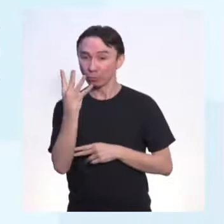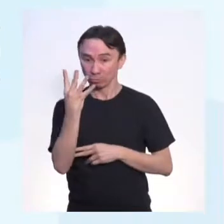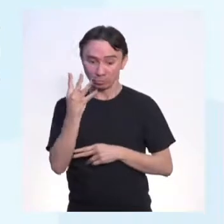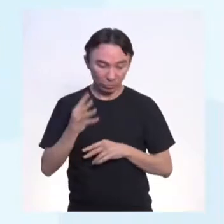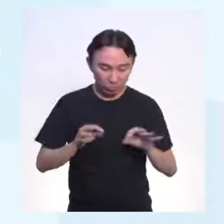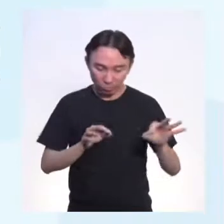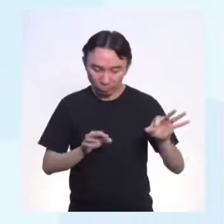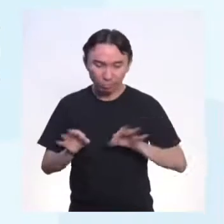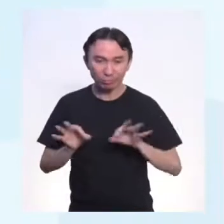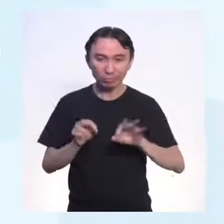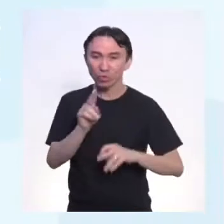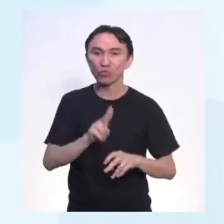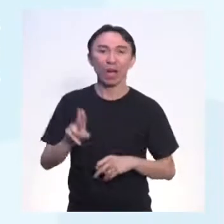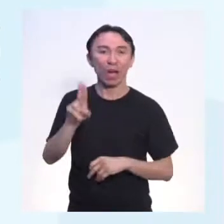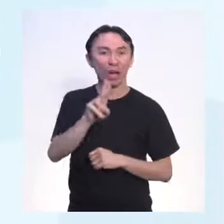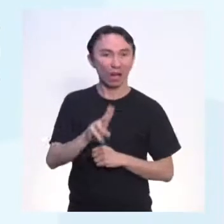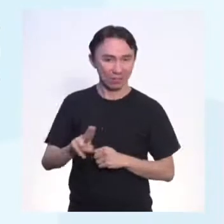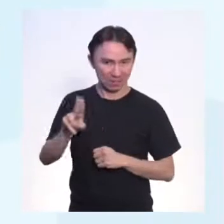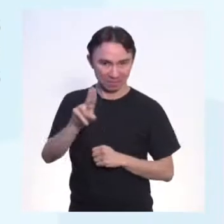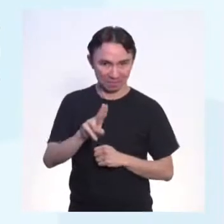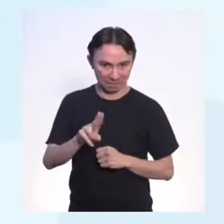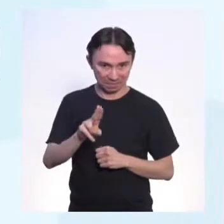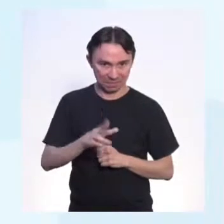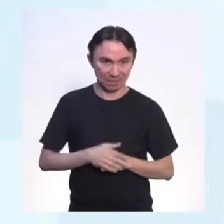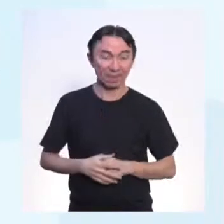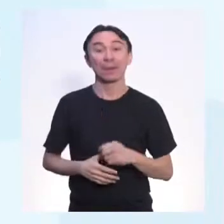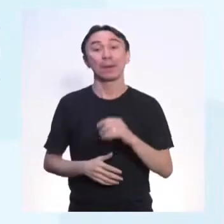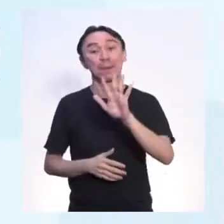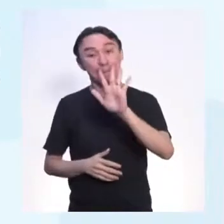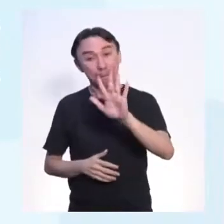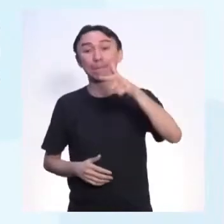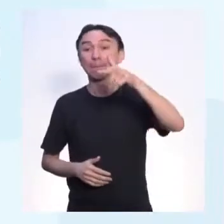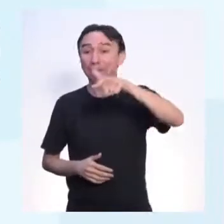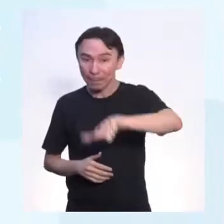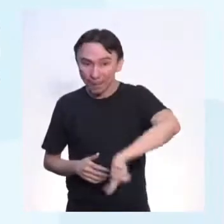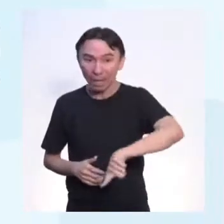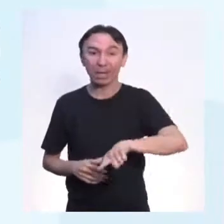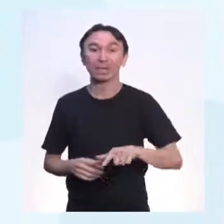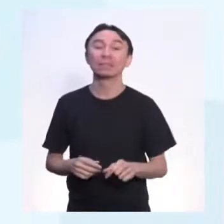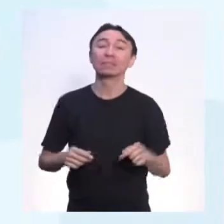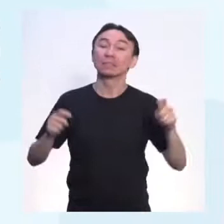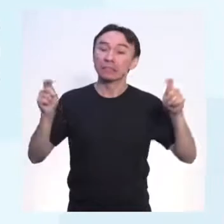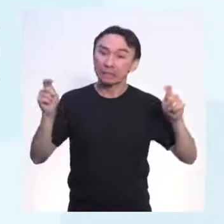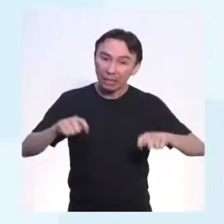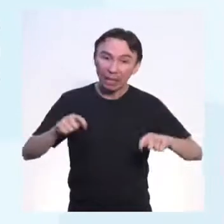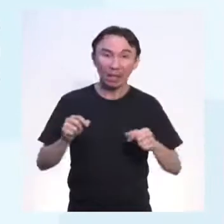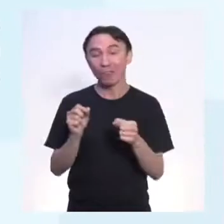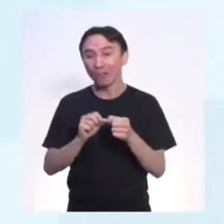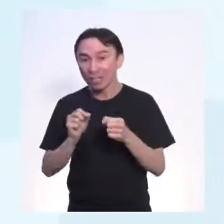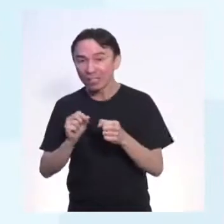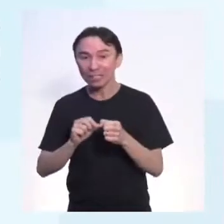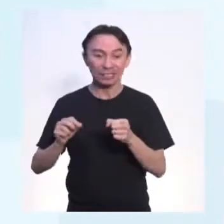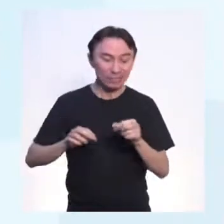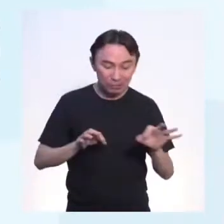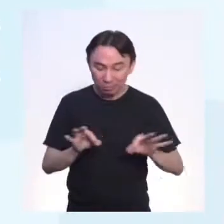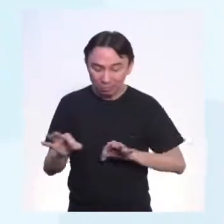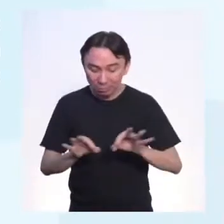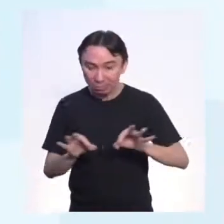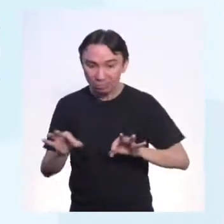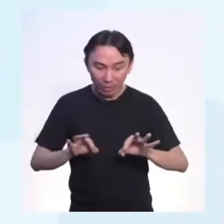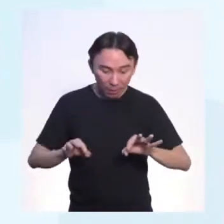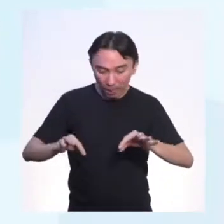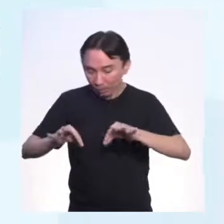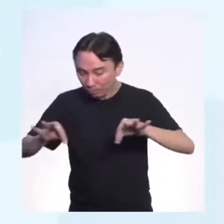o toque final. Além disso, ela consegue fazer 3 modelos distintos